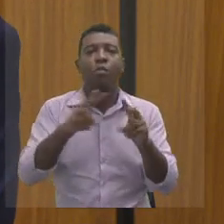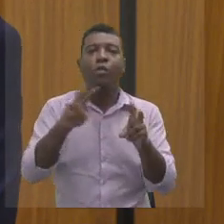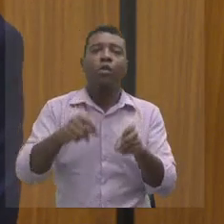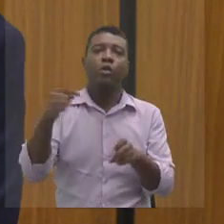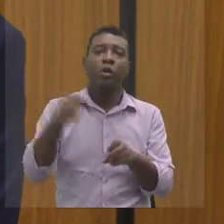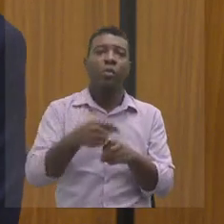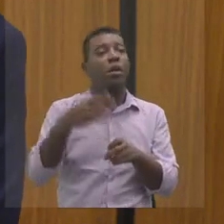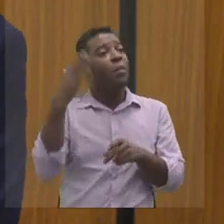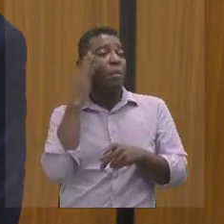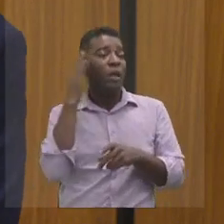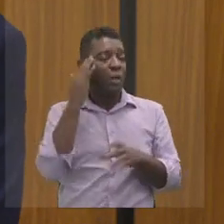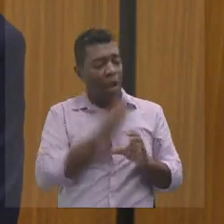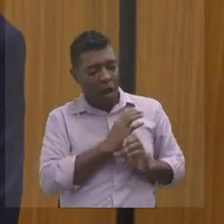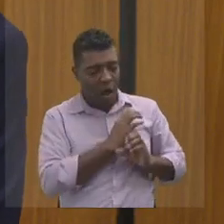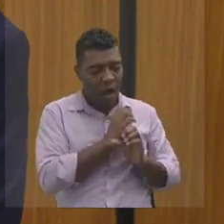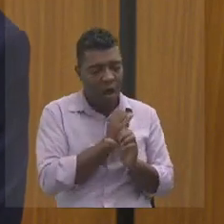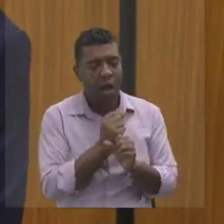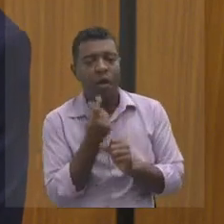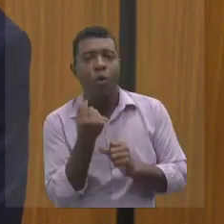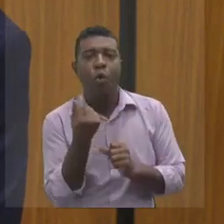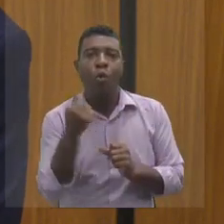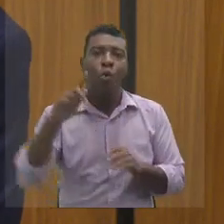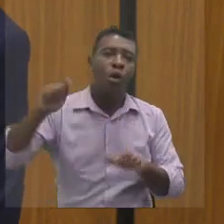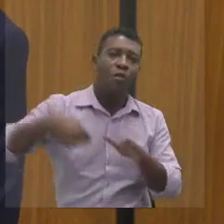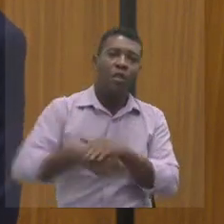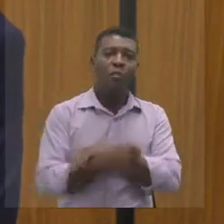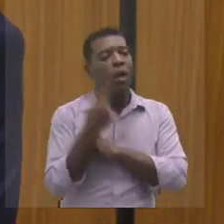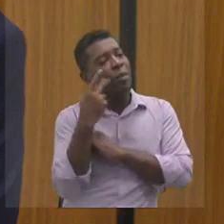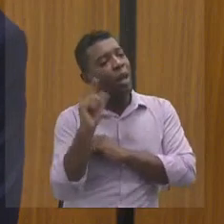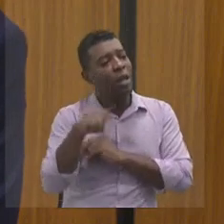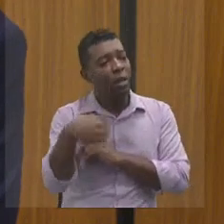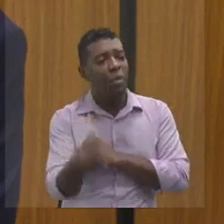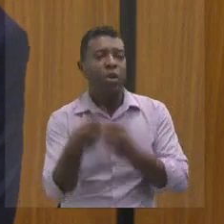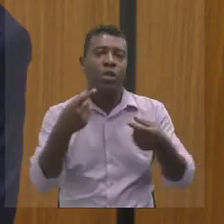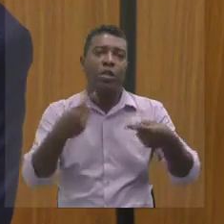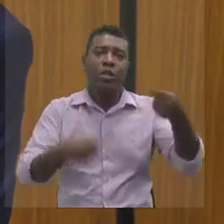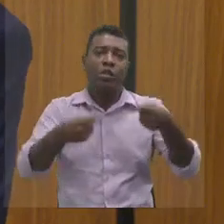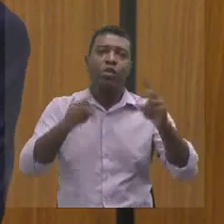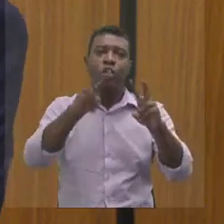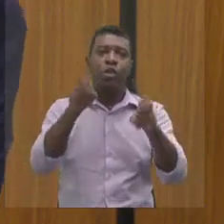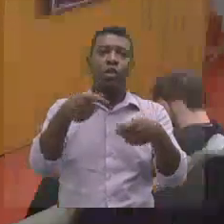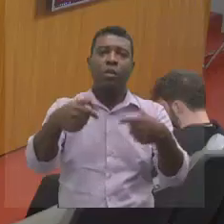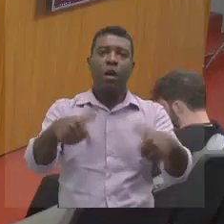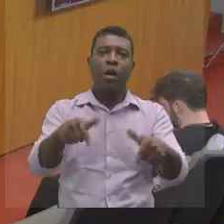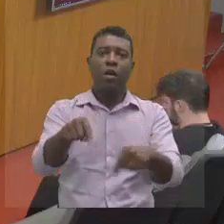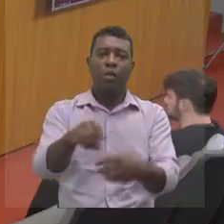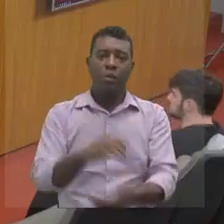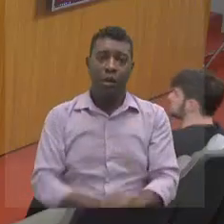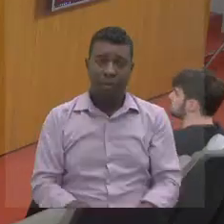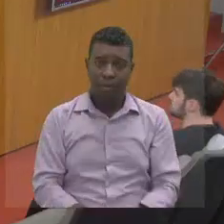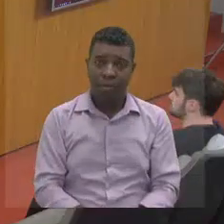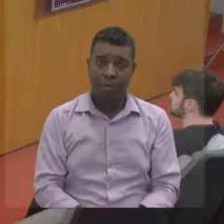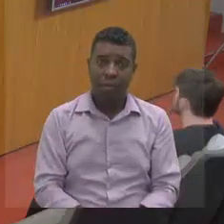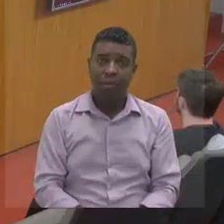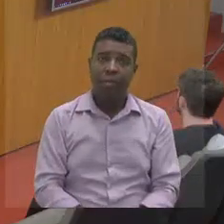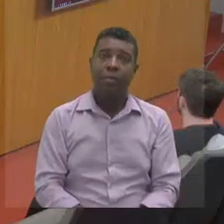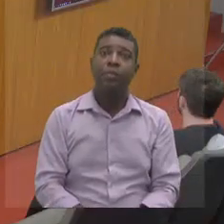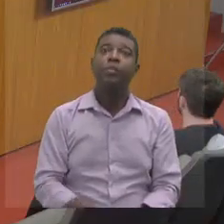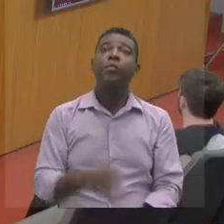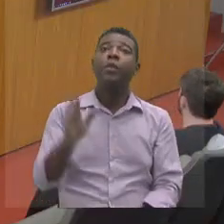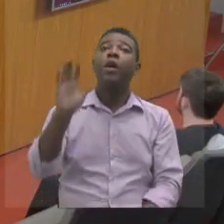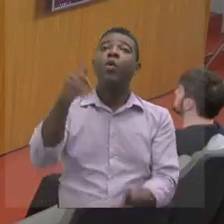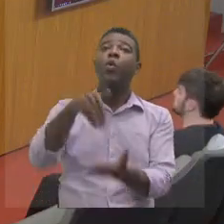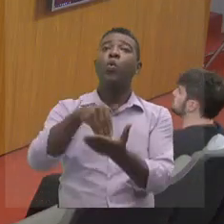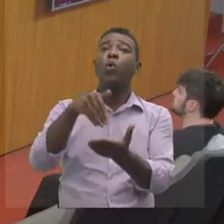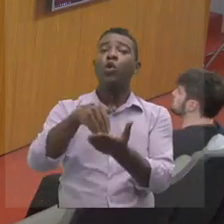quanto que seria esse investimento para a gente poder partir para discussão futura da obra e deputada oficial a última informação que ficou faltando é de fonte